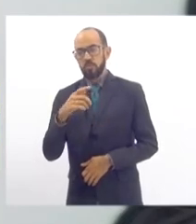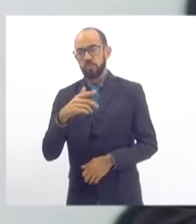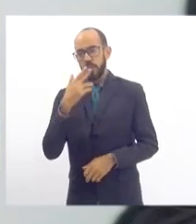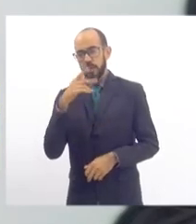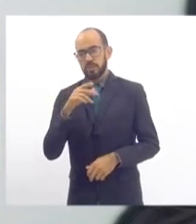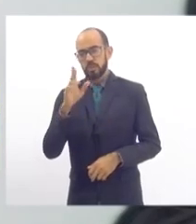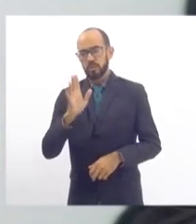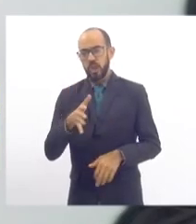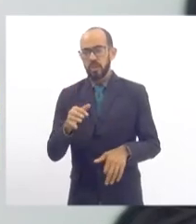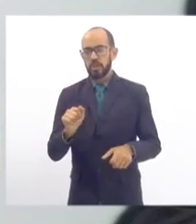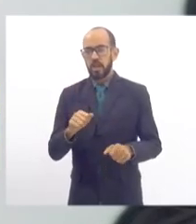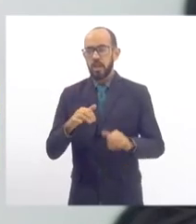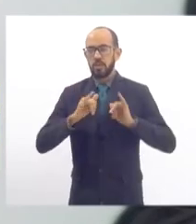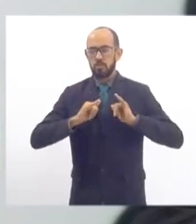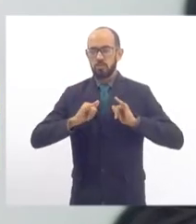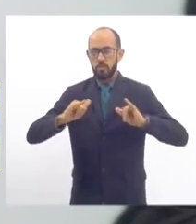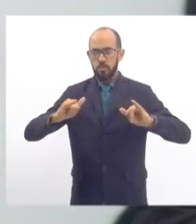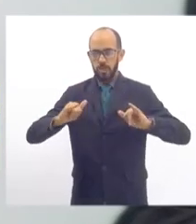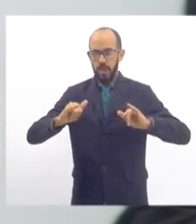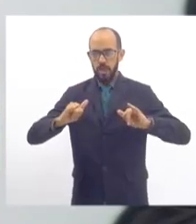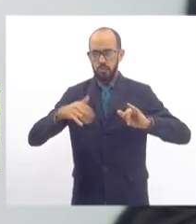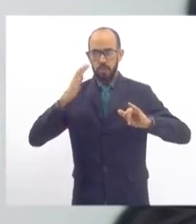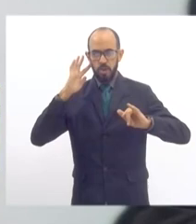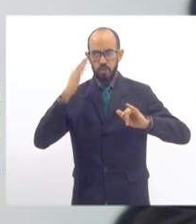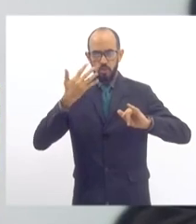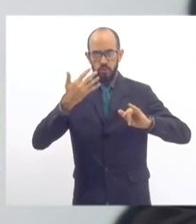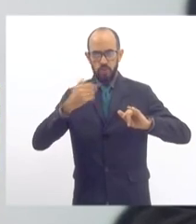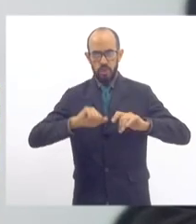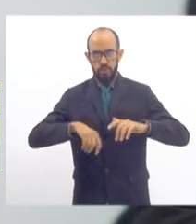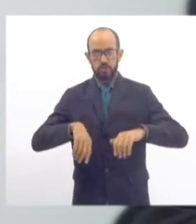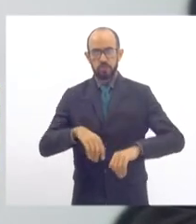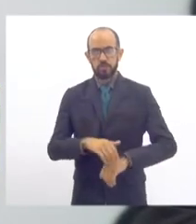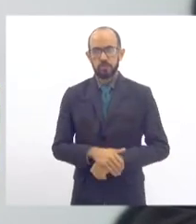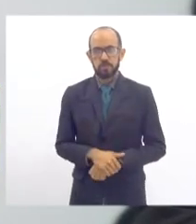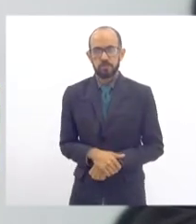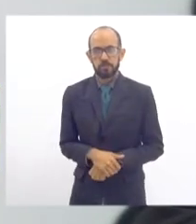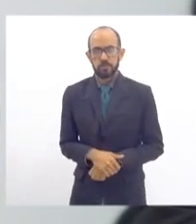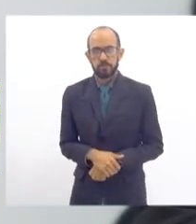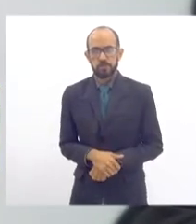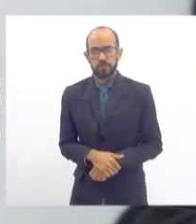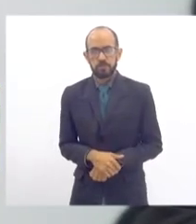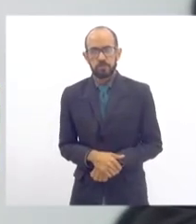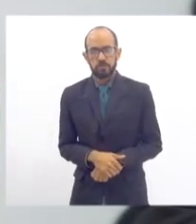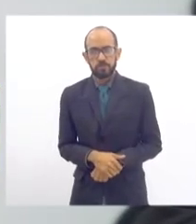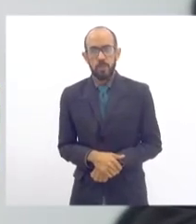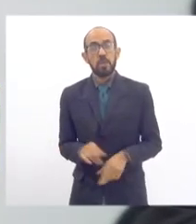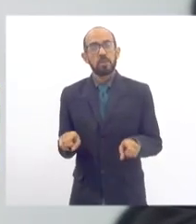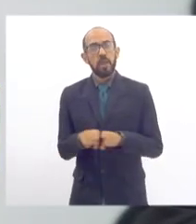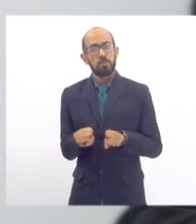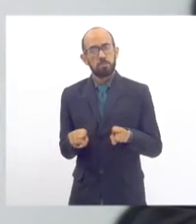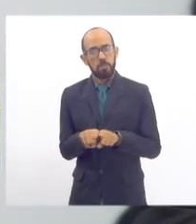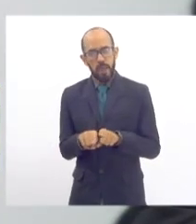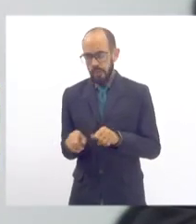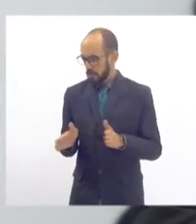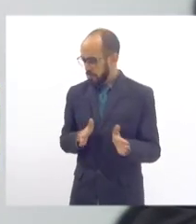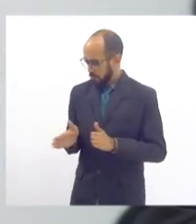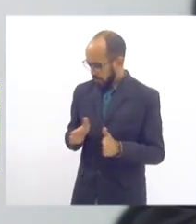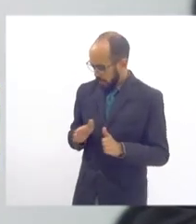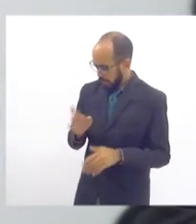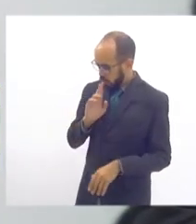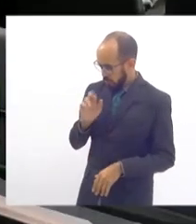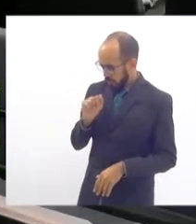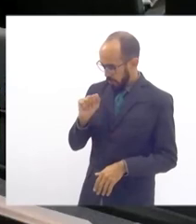vai começar, já foi publicado, inclusive, não é isso? A resolução. Inclusive no que diz respeito à acessibilidade também, que na maioria deles